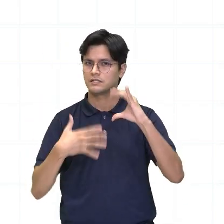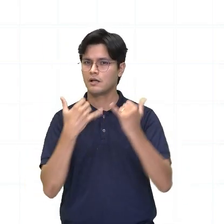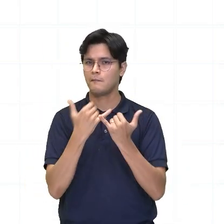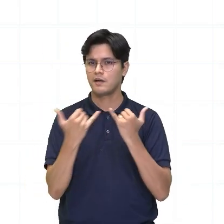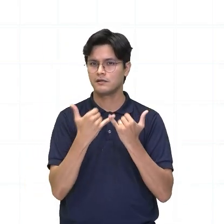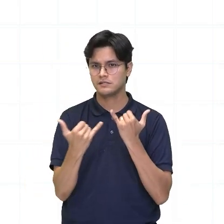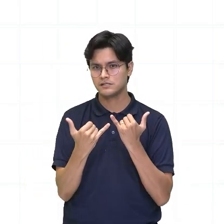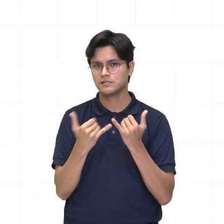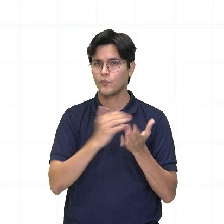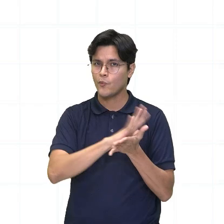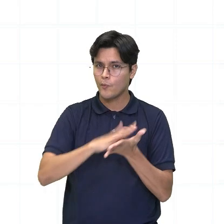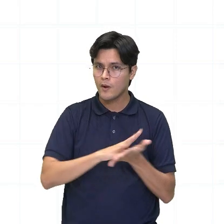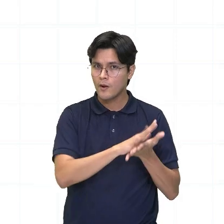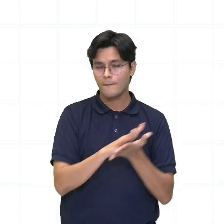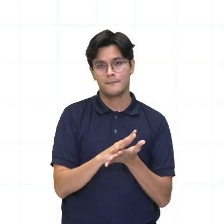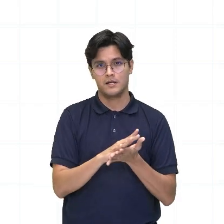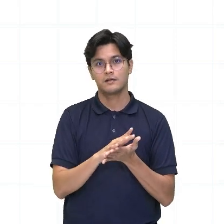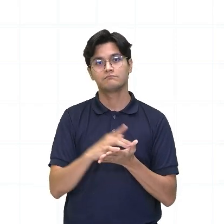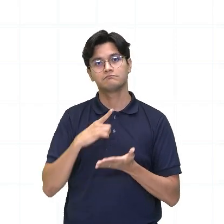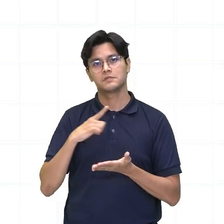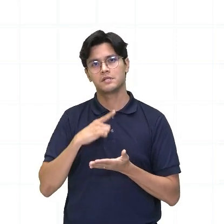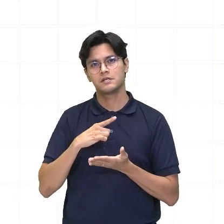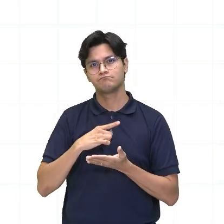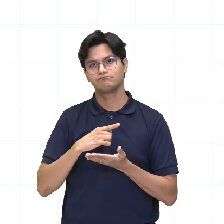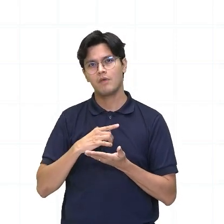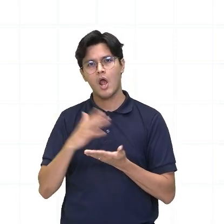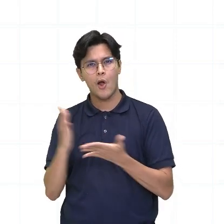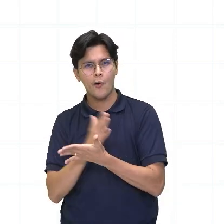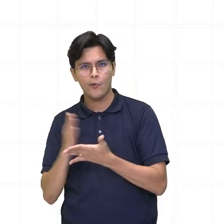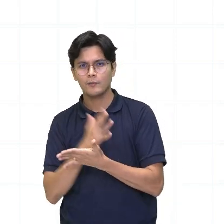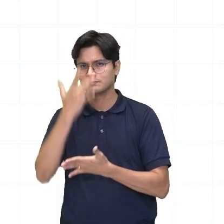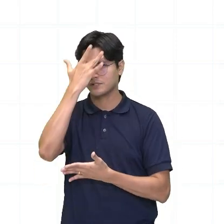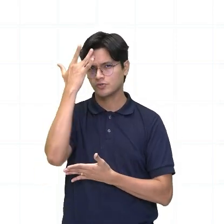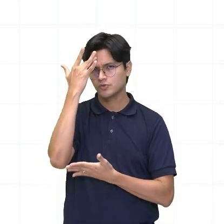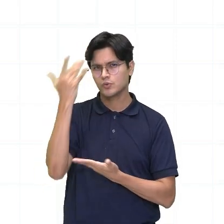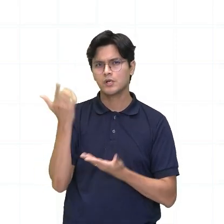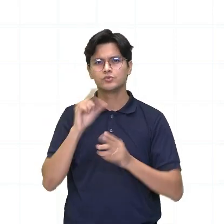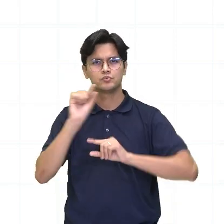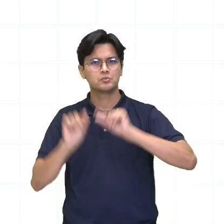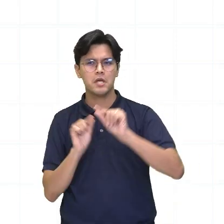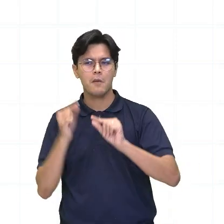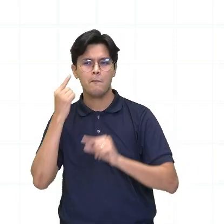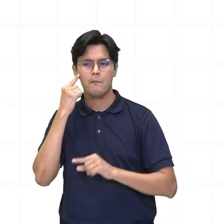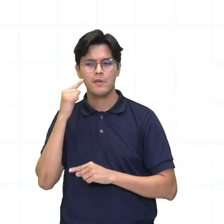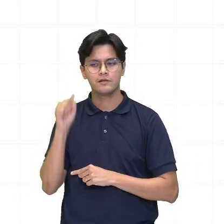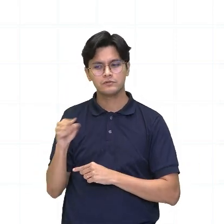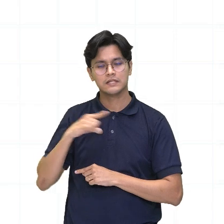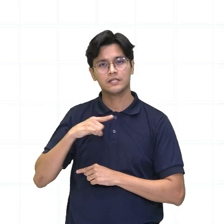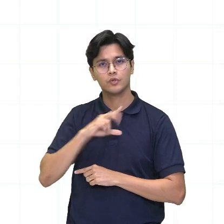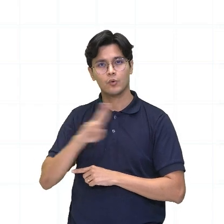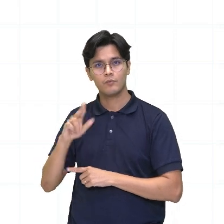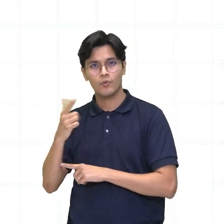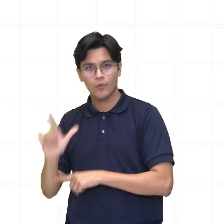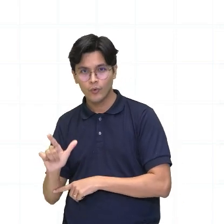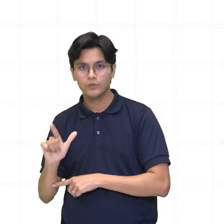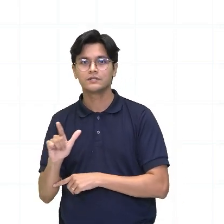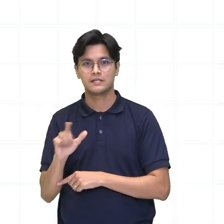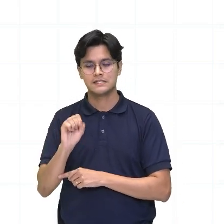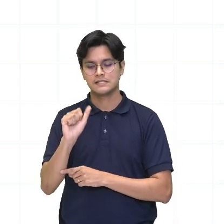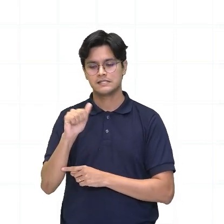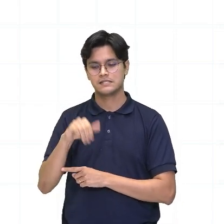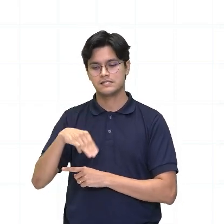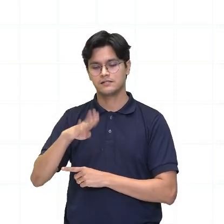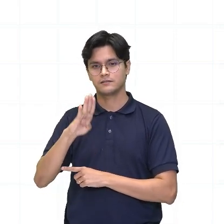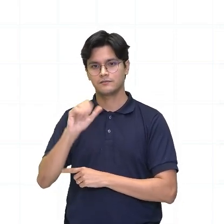como samba de roda do Marajó, o carimbó tem sua identidade própria. O nome vem do curimbó,